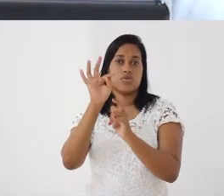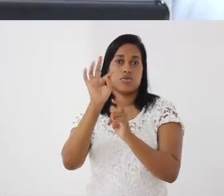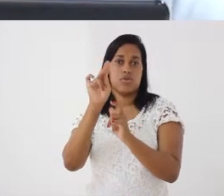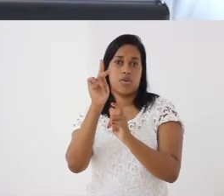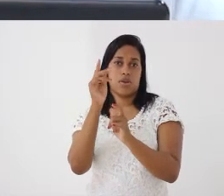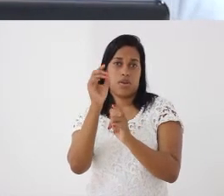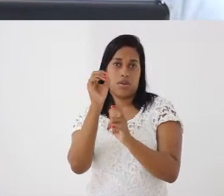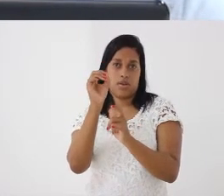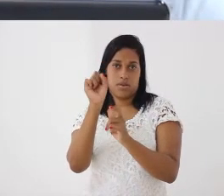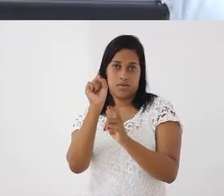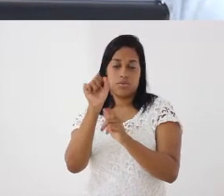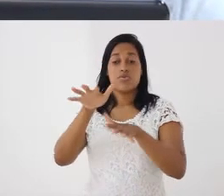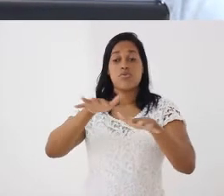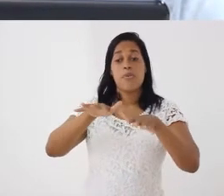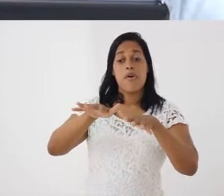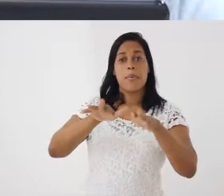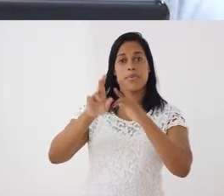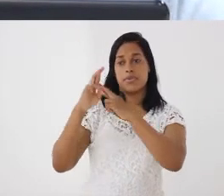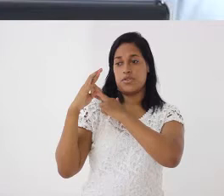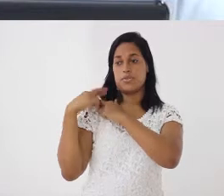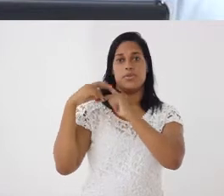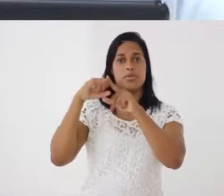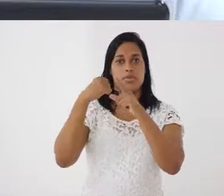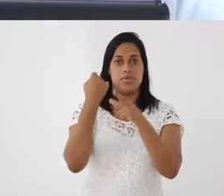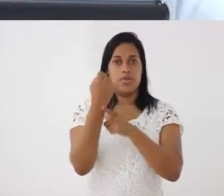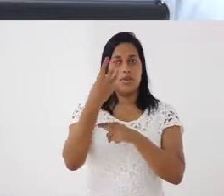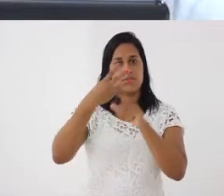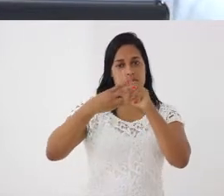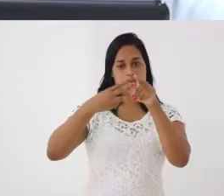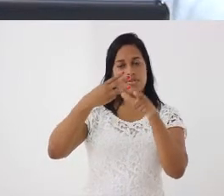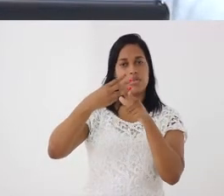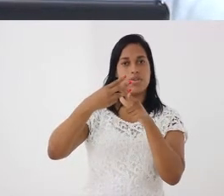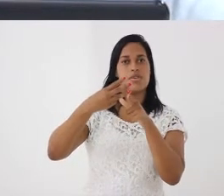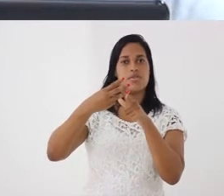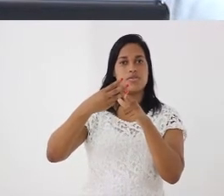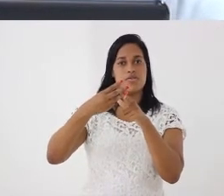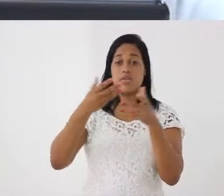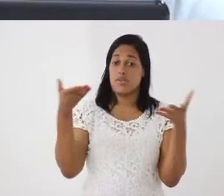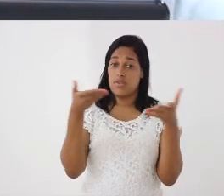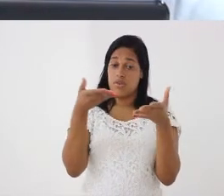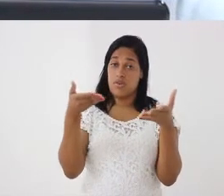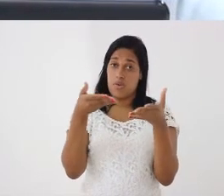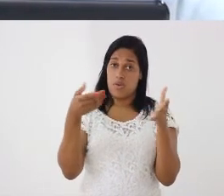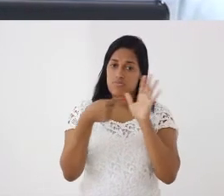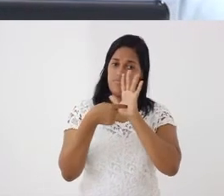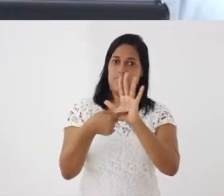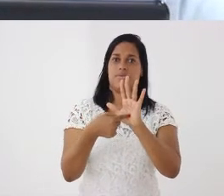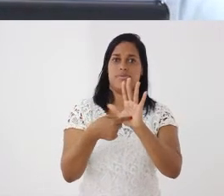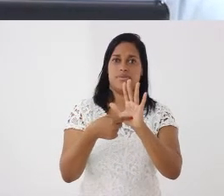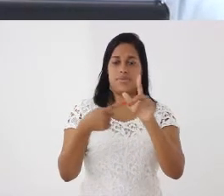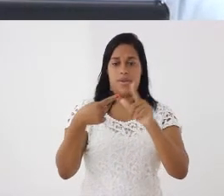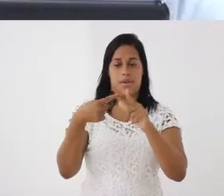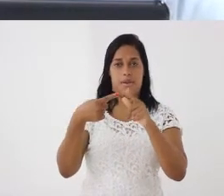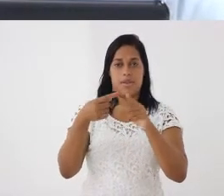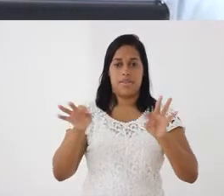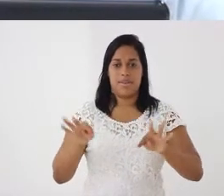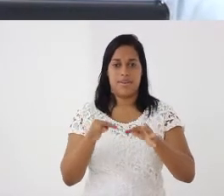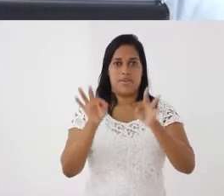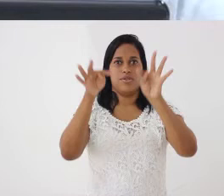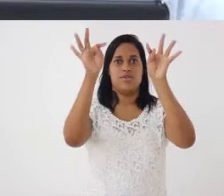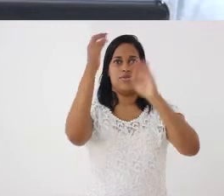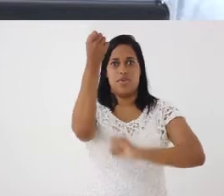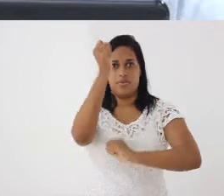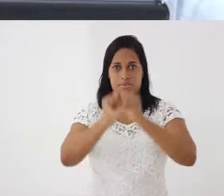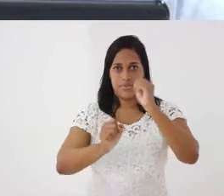da responsabilidade social nas organizações decorre de 3 fatores que marcam a época atual: a revolução